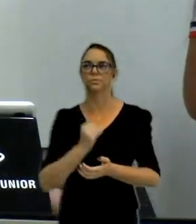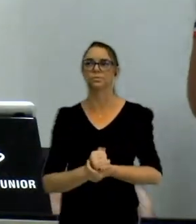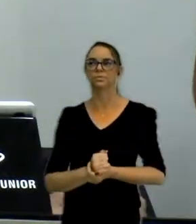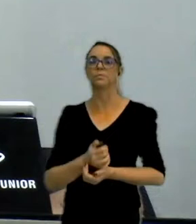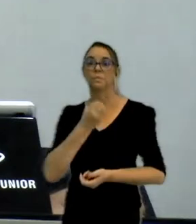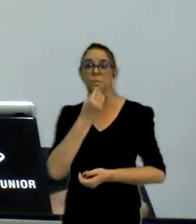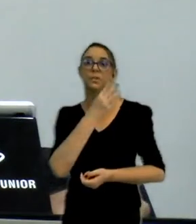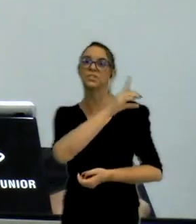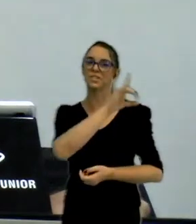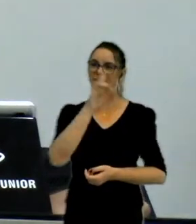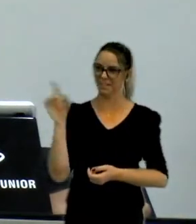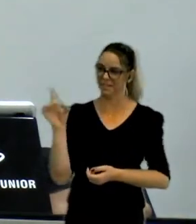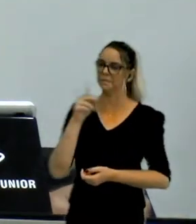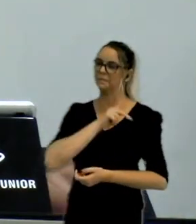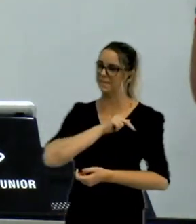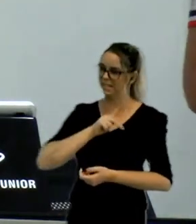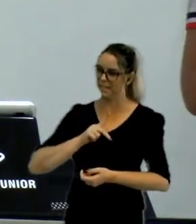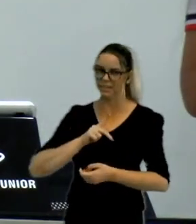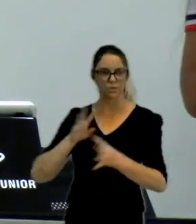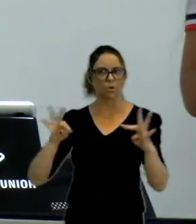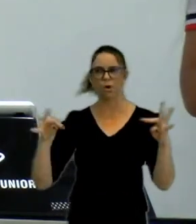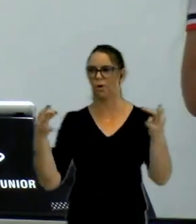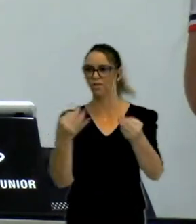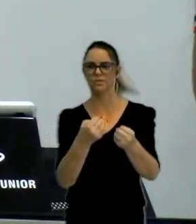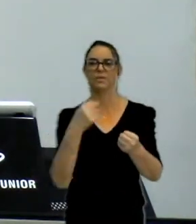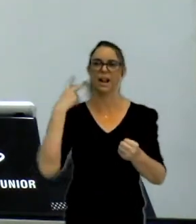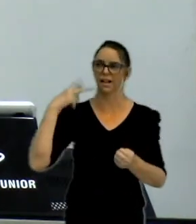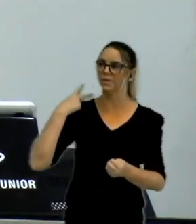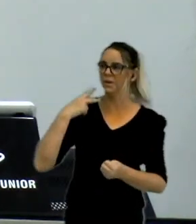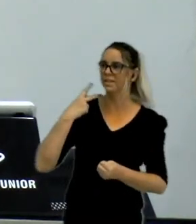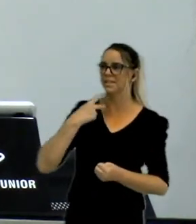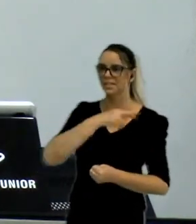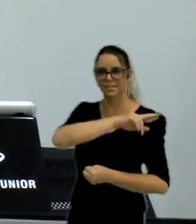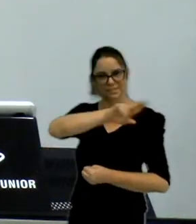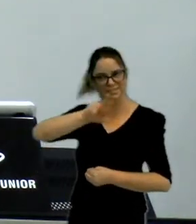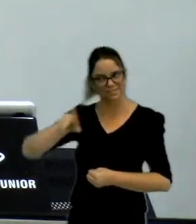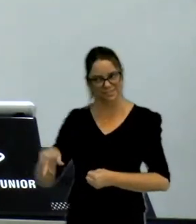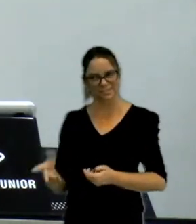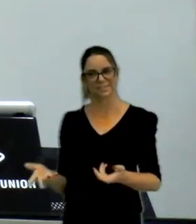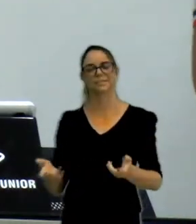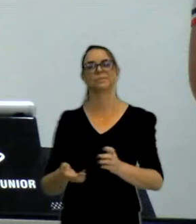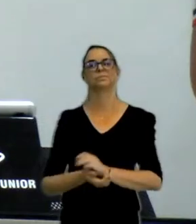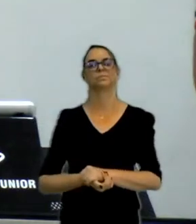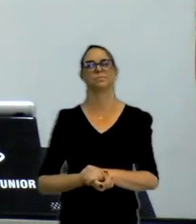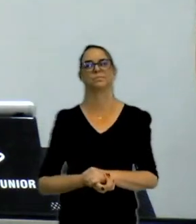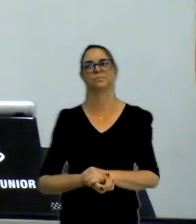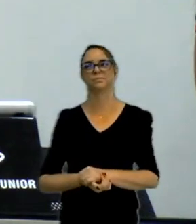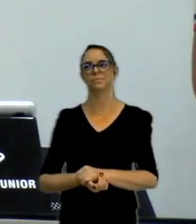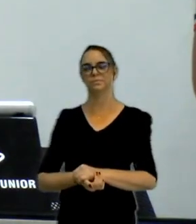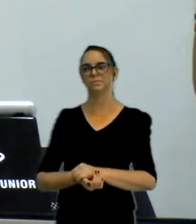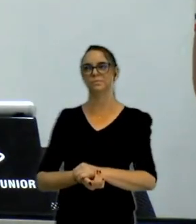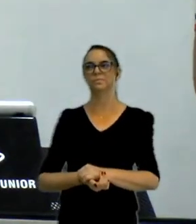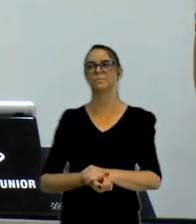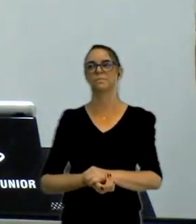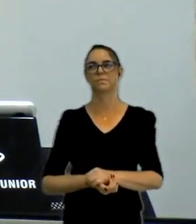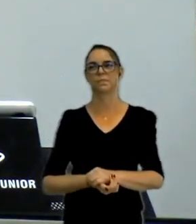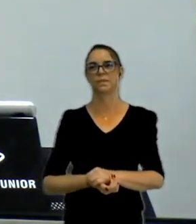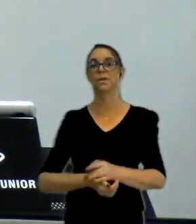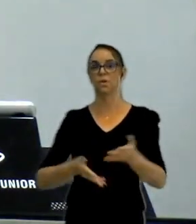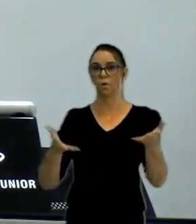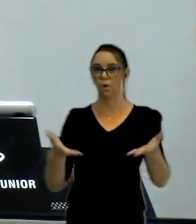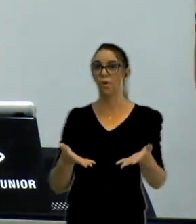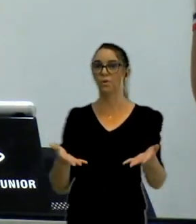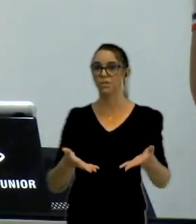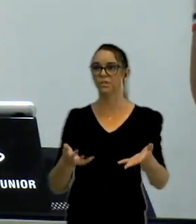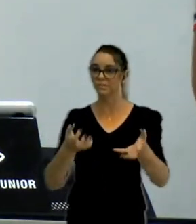Bom dia, senhor presidente. Bom dia a todos os colegas vereadores, vereadoras aqui presentes. Quero, no dia de hoje,